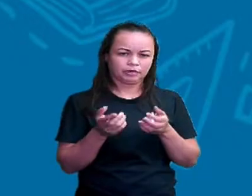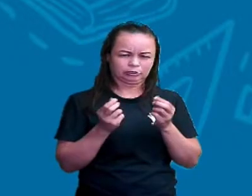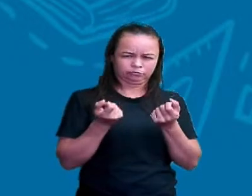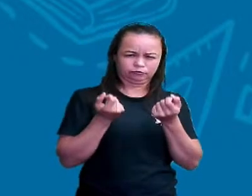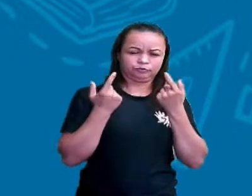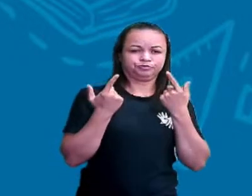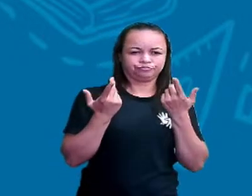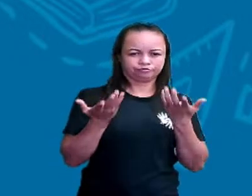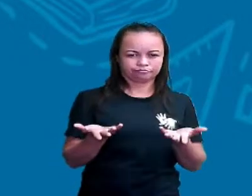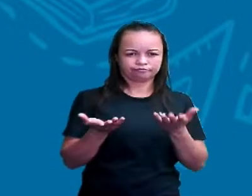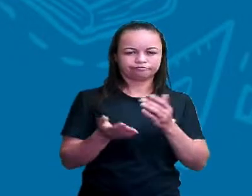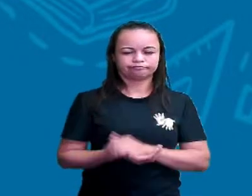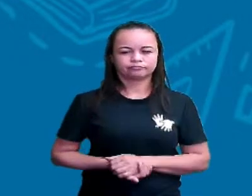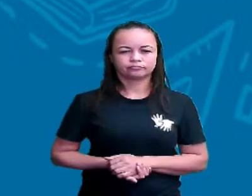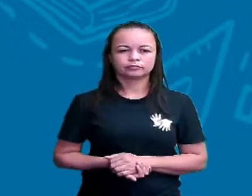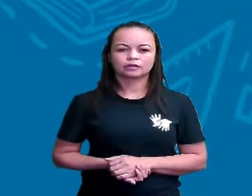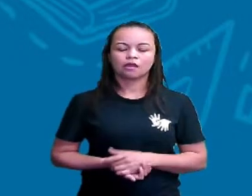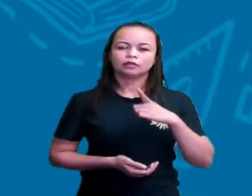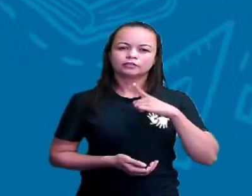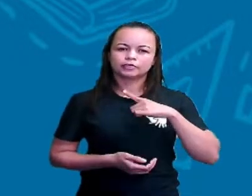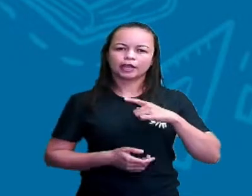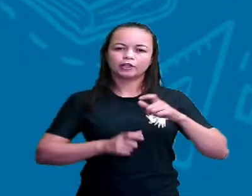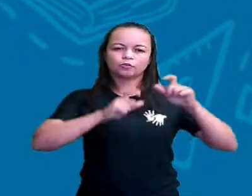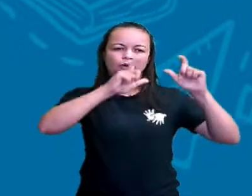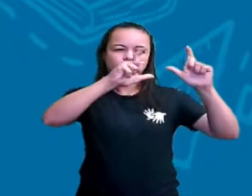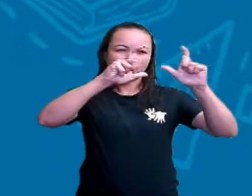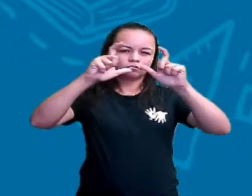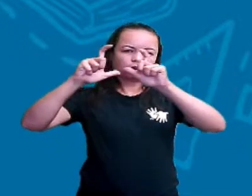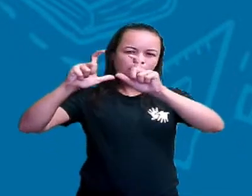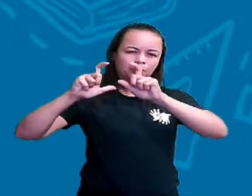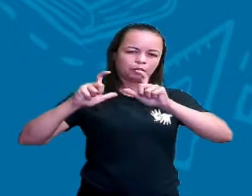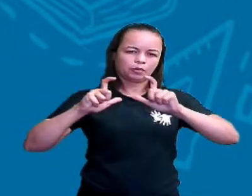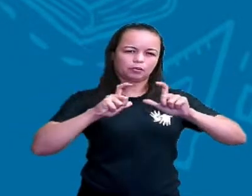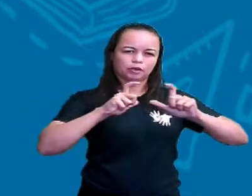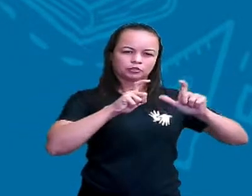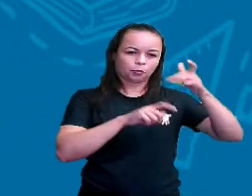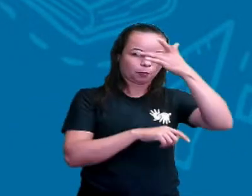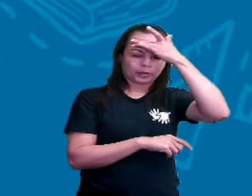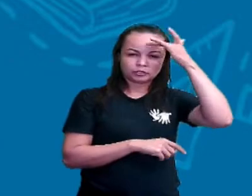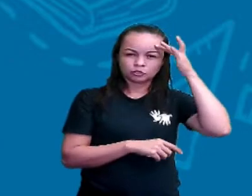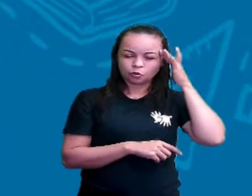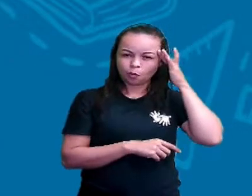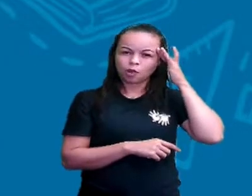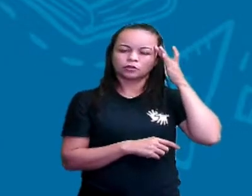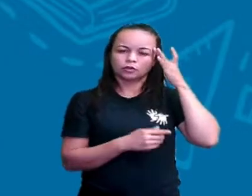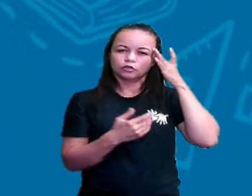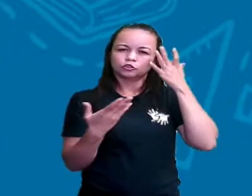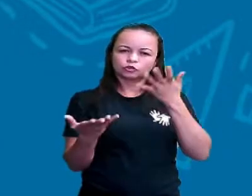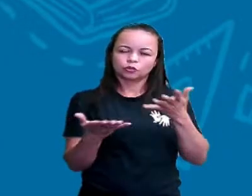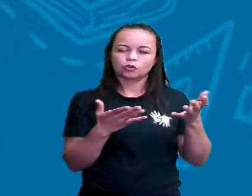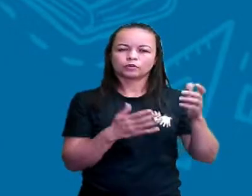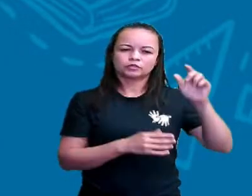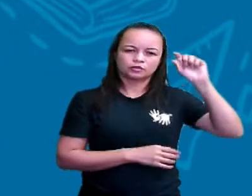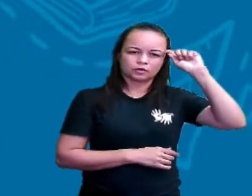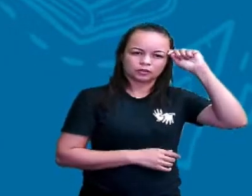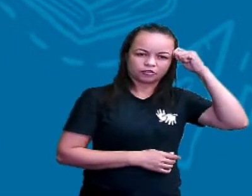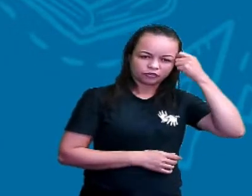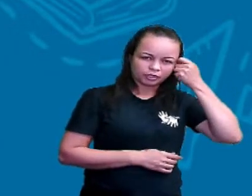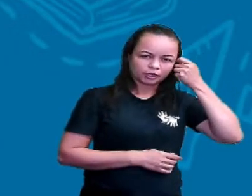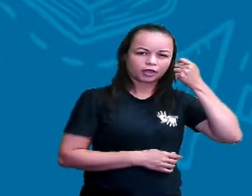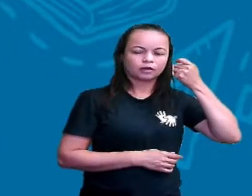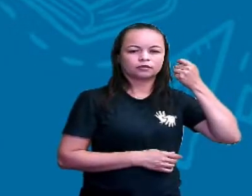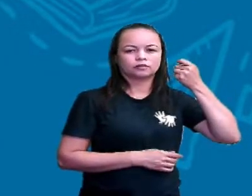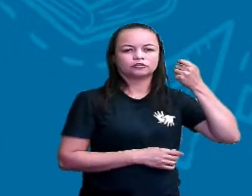A gente tem também aqui um mural, né, com pessoas, com personalidades africanas que vieram